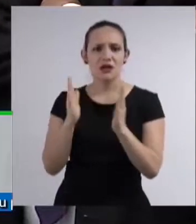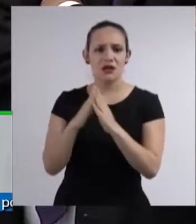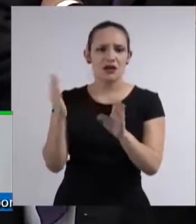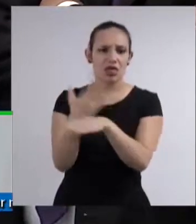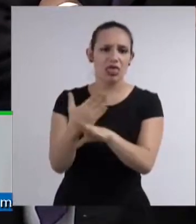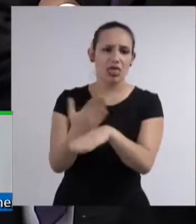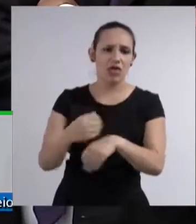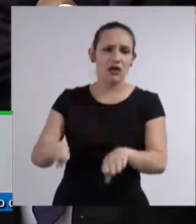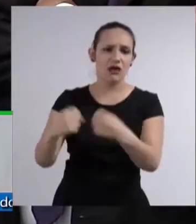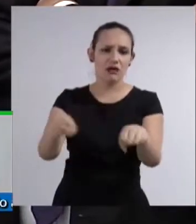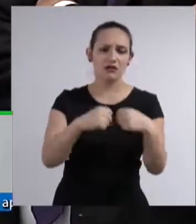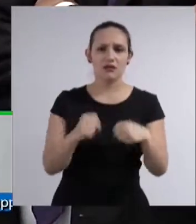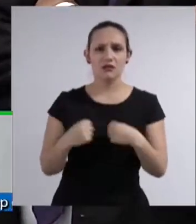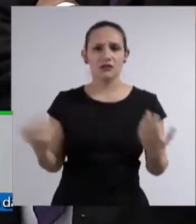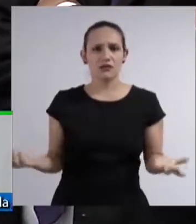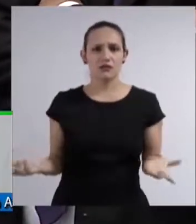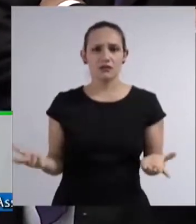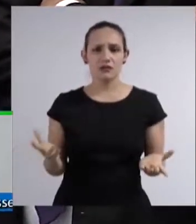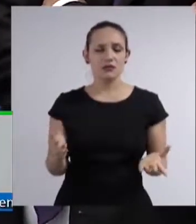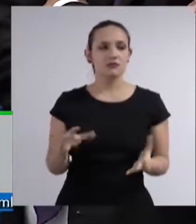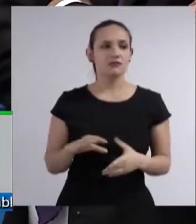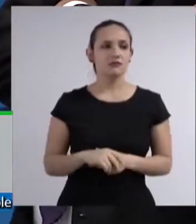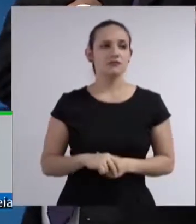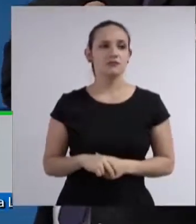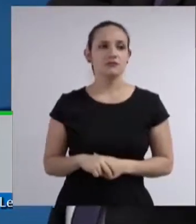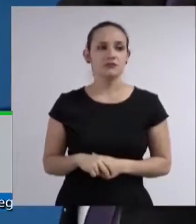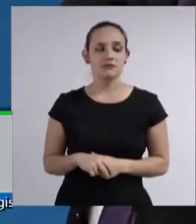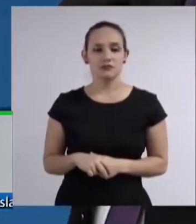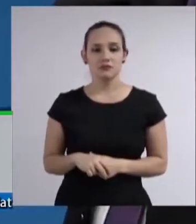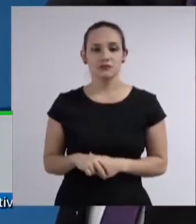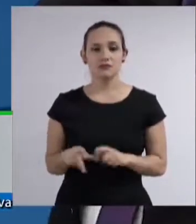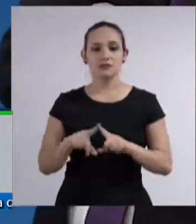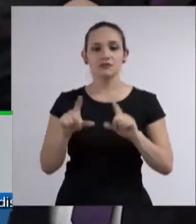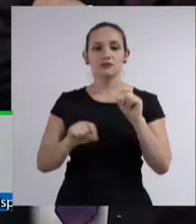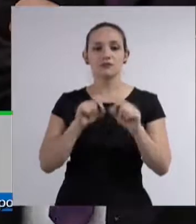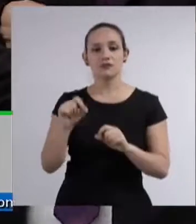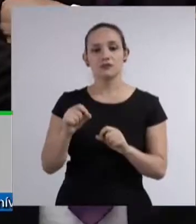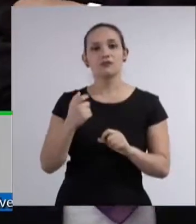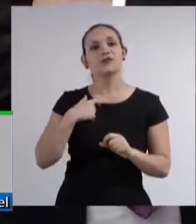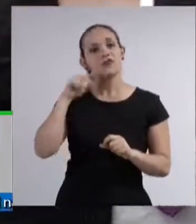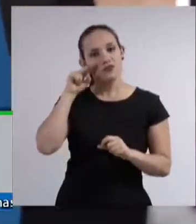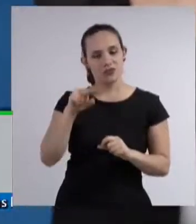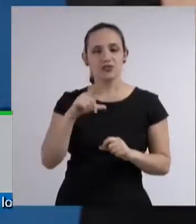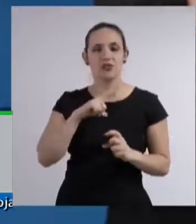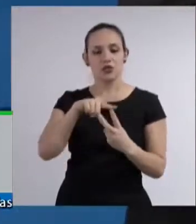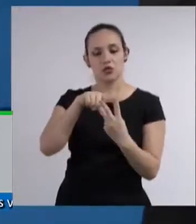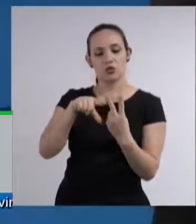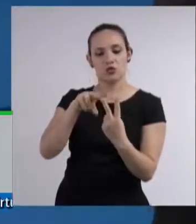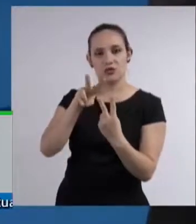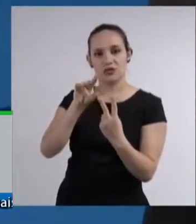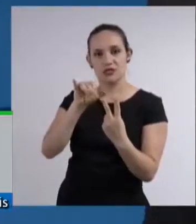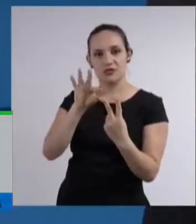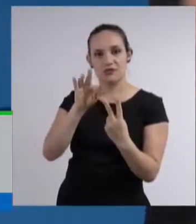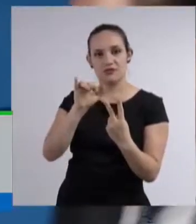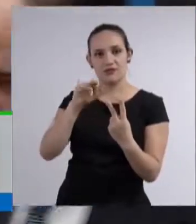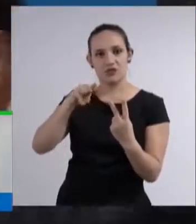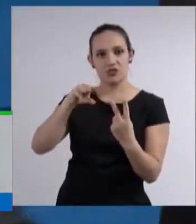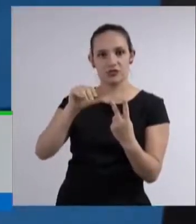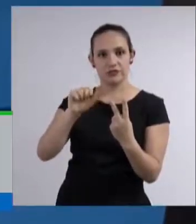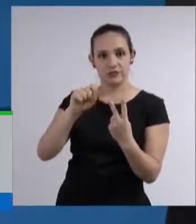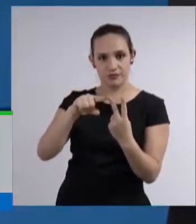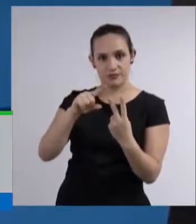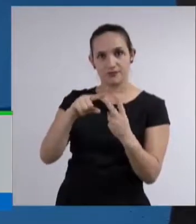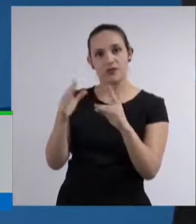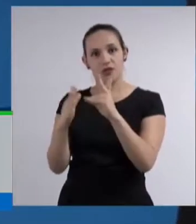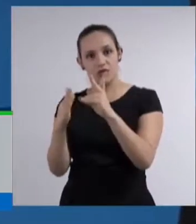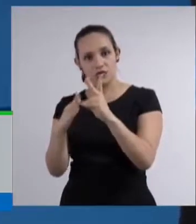sua propriedade. Mas eu entendo hoje, vejo que nós temos duas vítimas em potencial, que é o índio e o